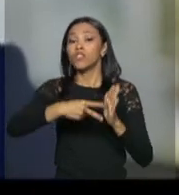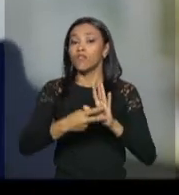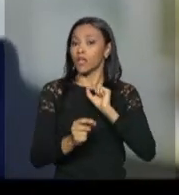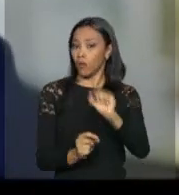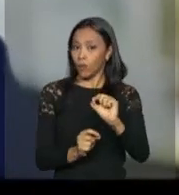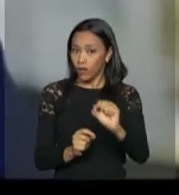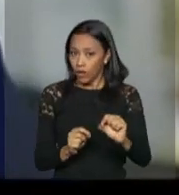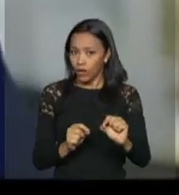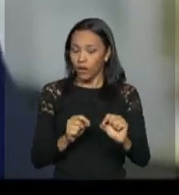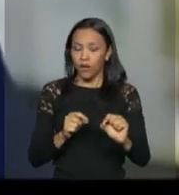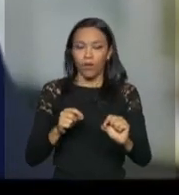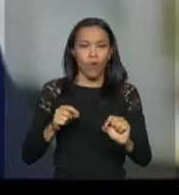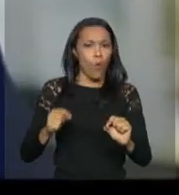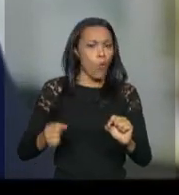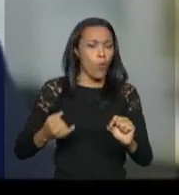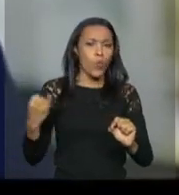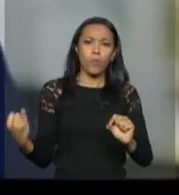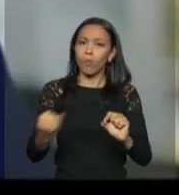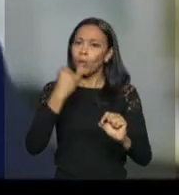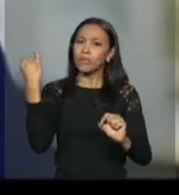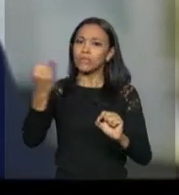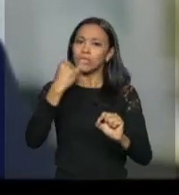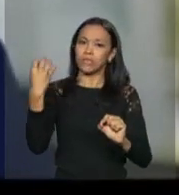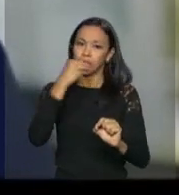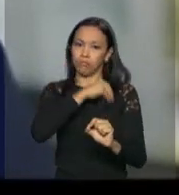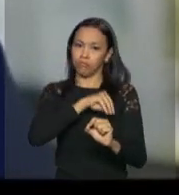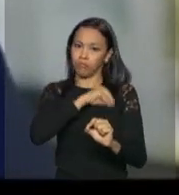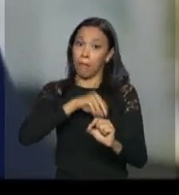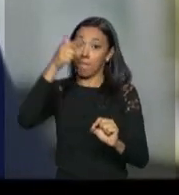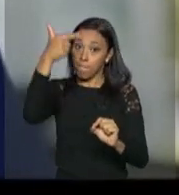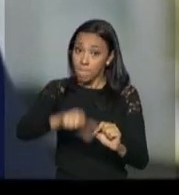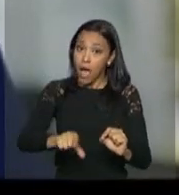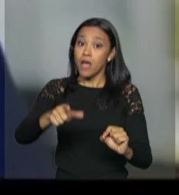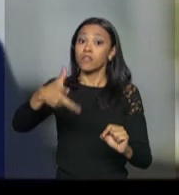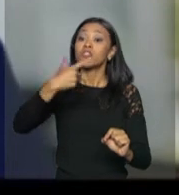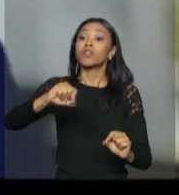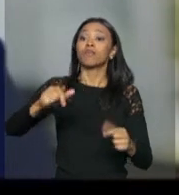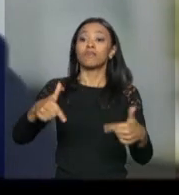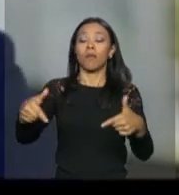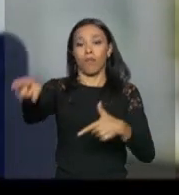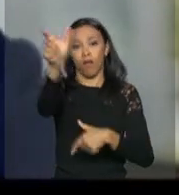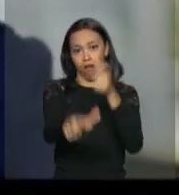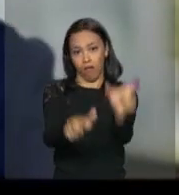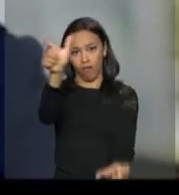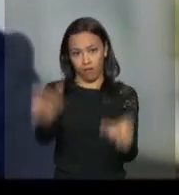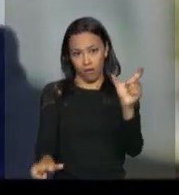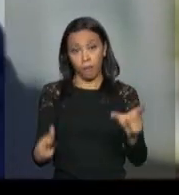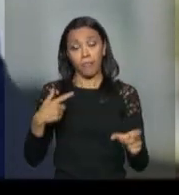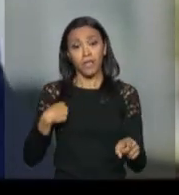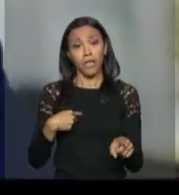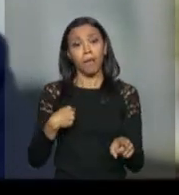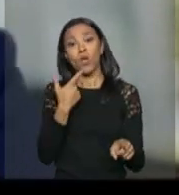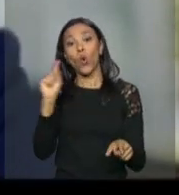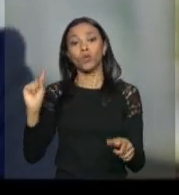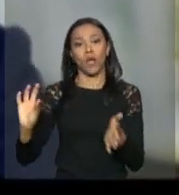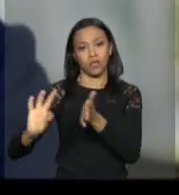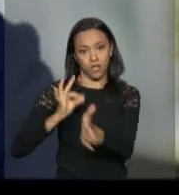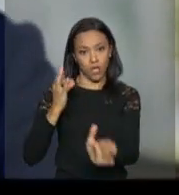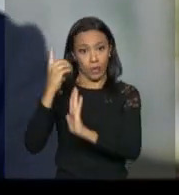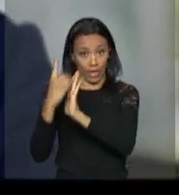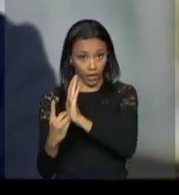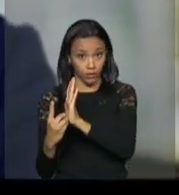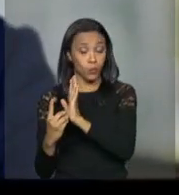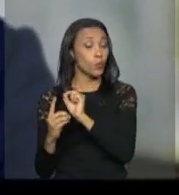um importante ganho salarial indireto e mais dinheiro no bolso do trabalhador. Assinei também um decreto